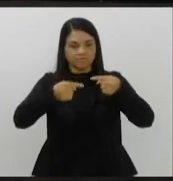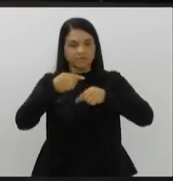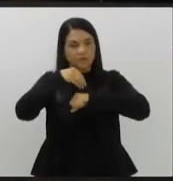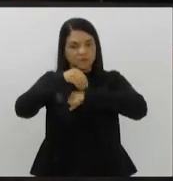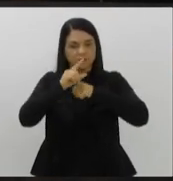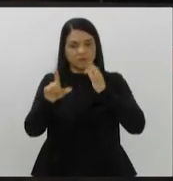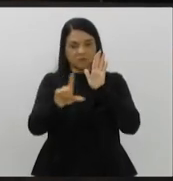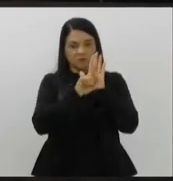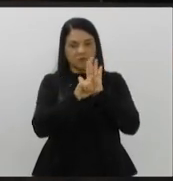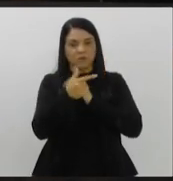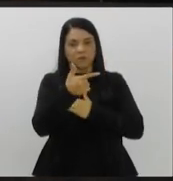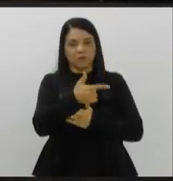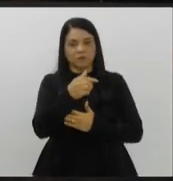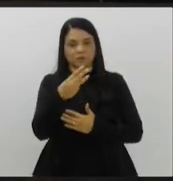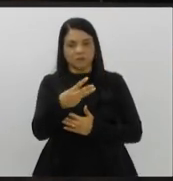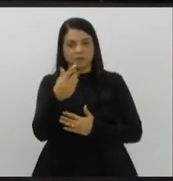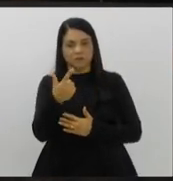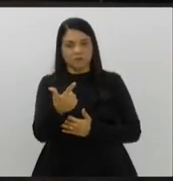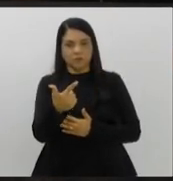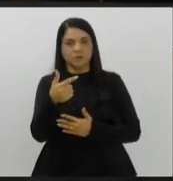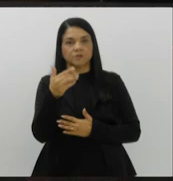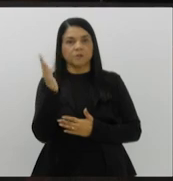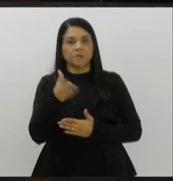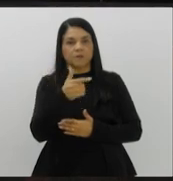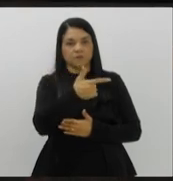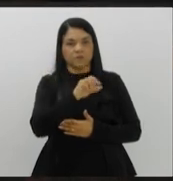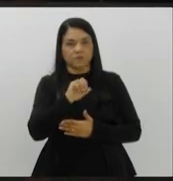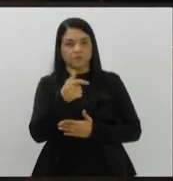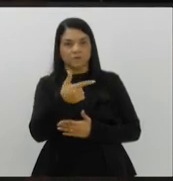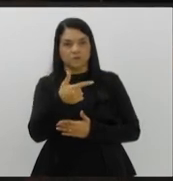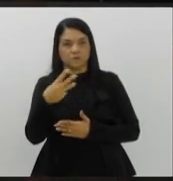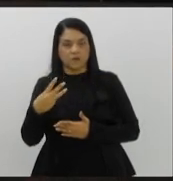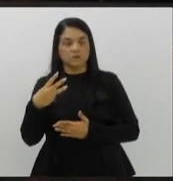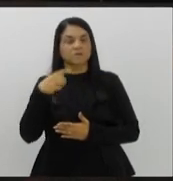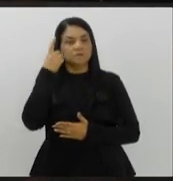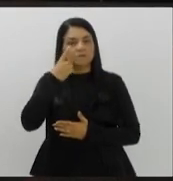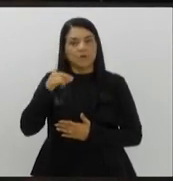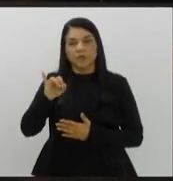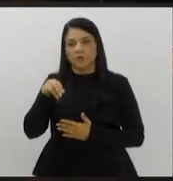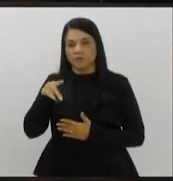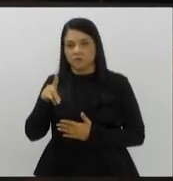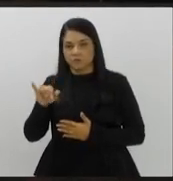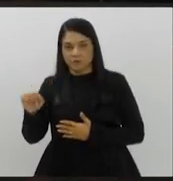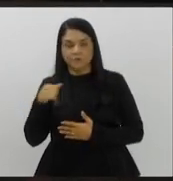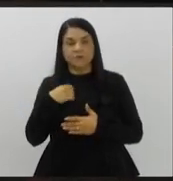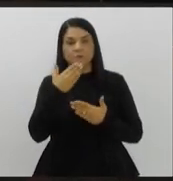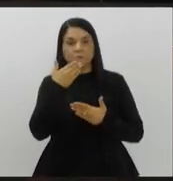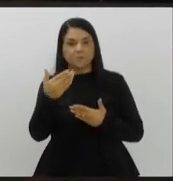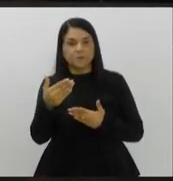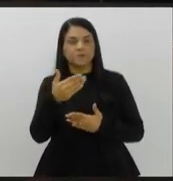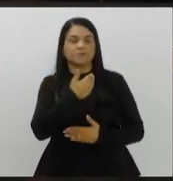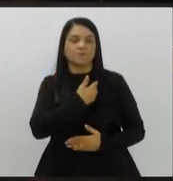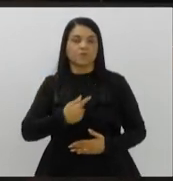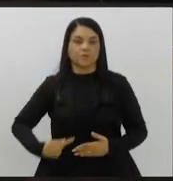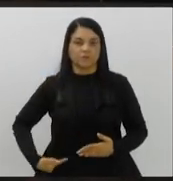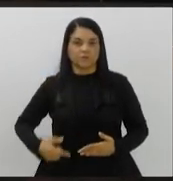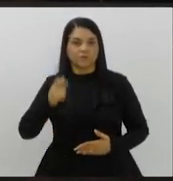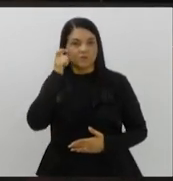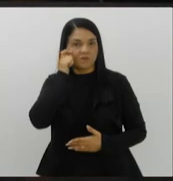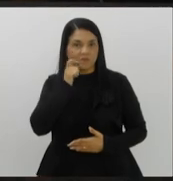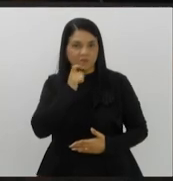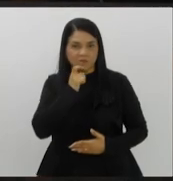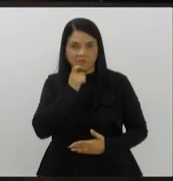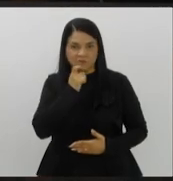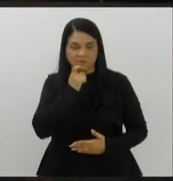número 232, de 24, de autoria da deputada Índia Armelau, que solicita ao excelentíssimo governador do Estado do Rio de